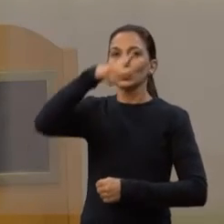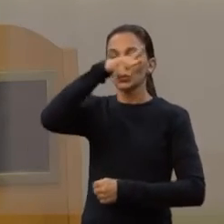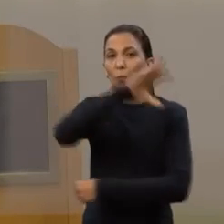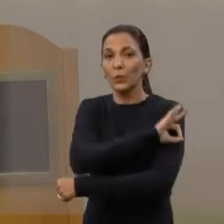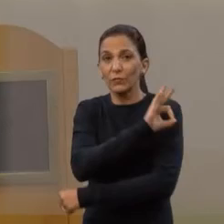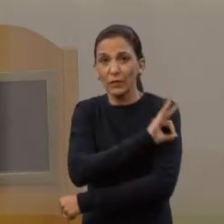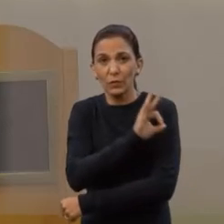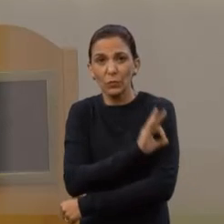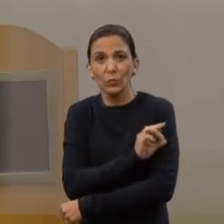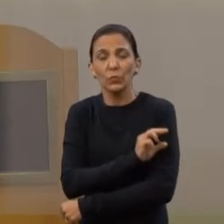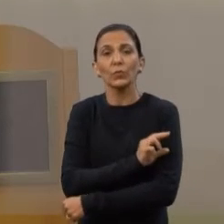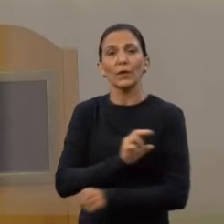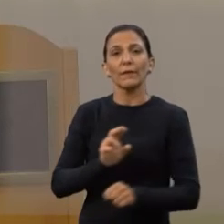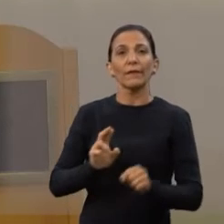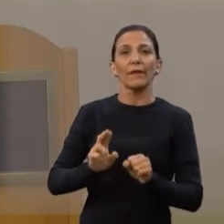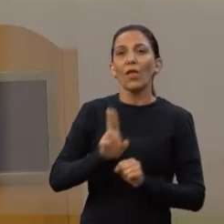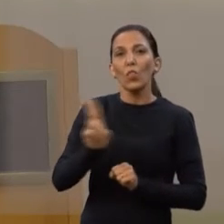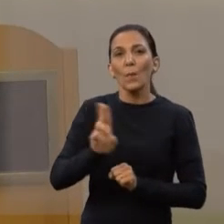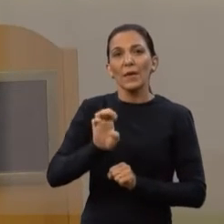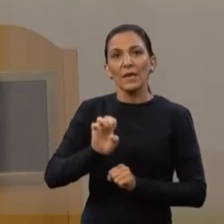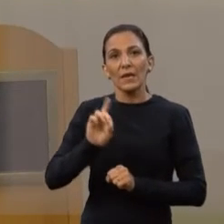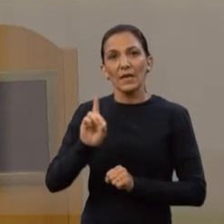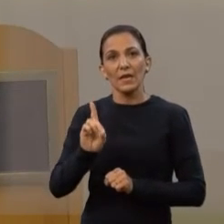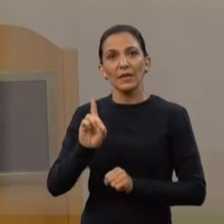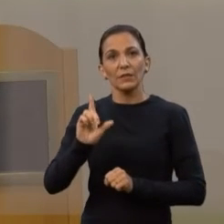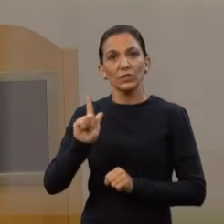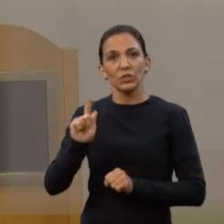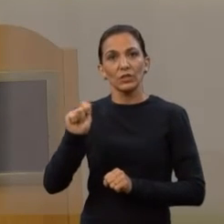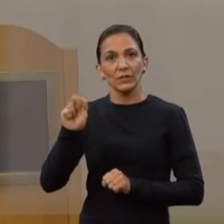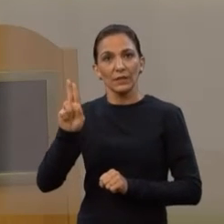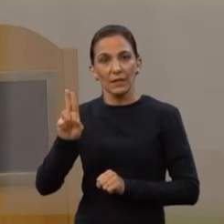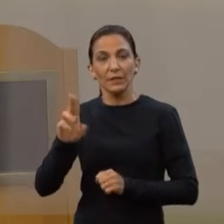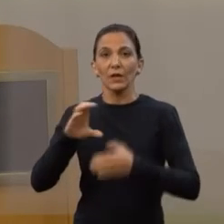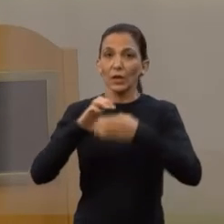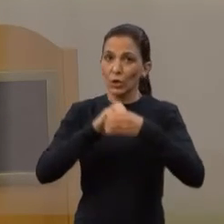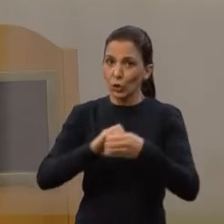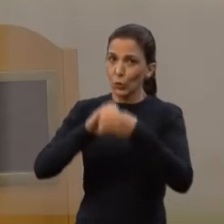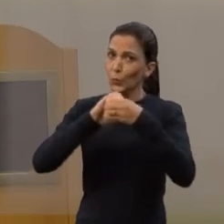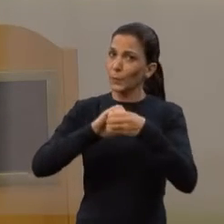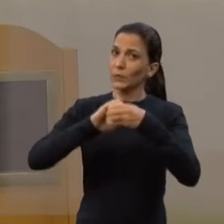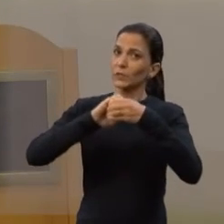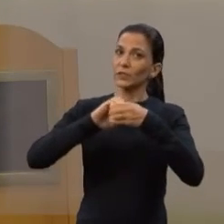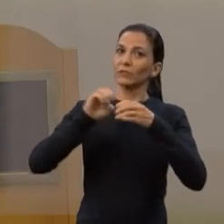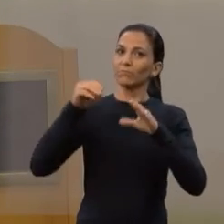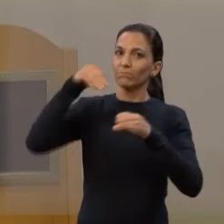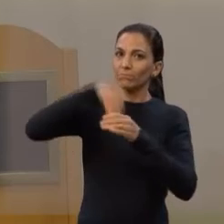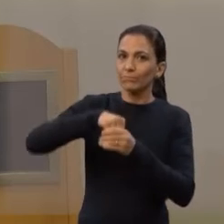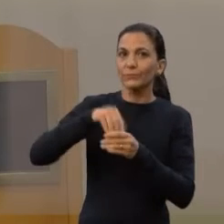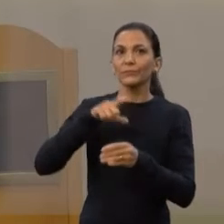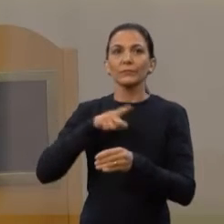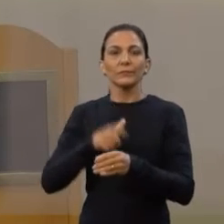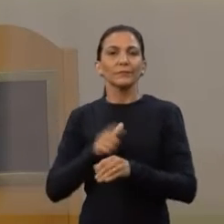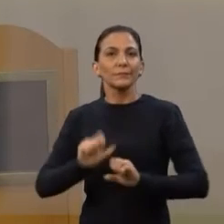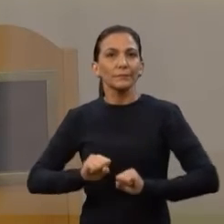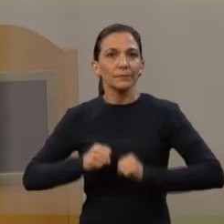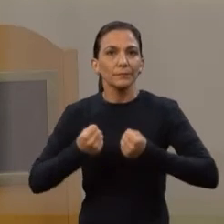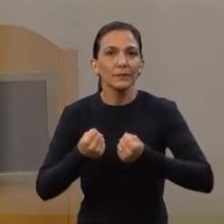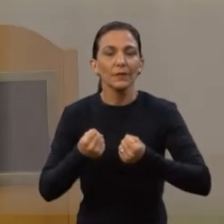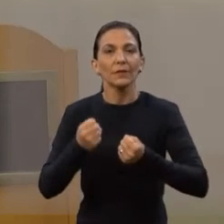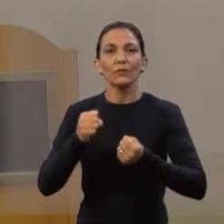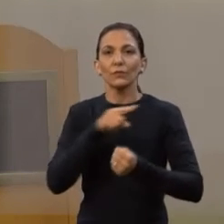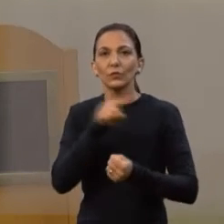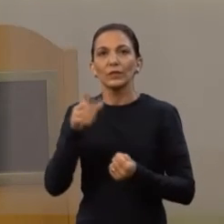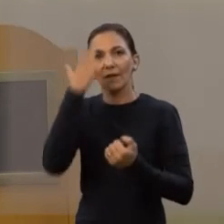mosley nossos companheiros aí que compõem a cooperativa agradecer o empenho e vocês terem acreditado